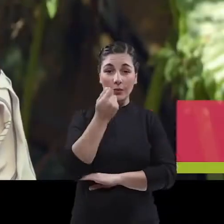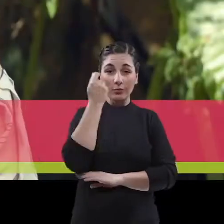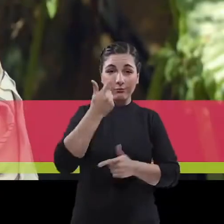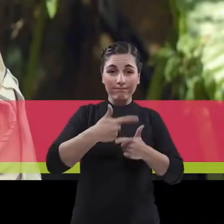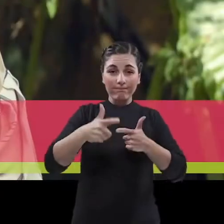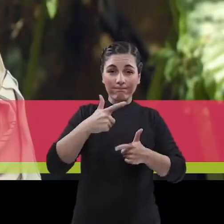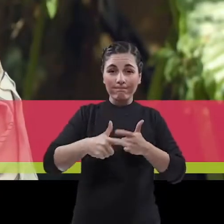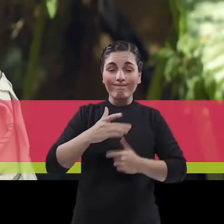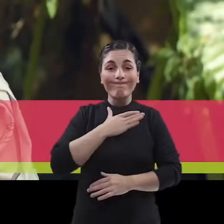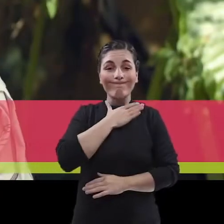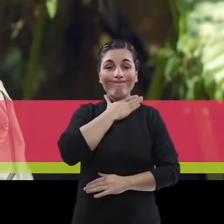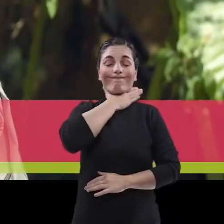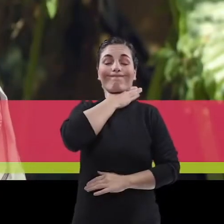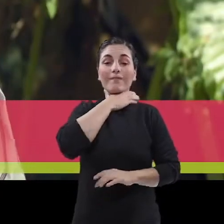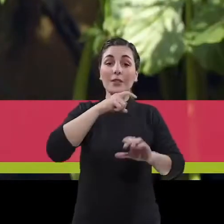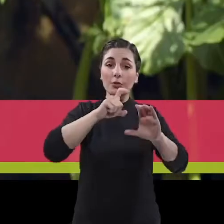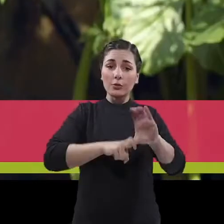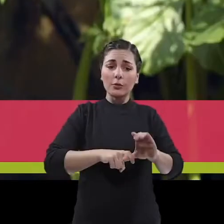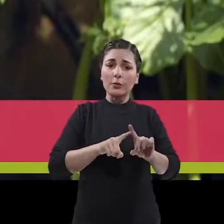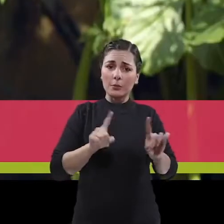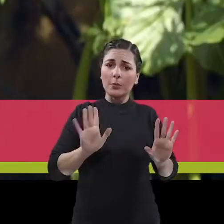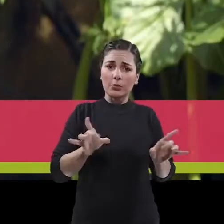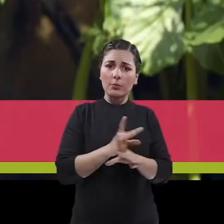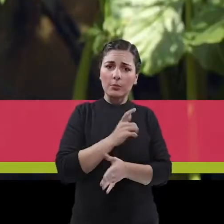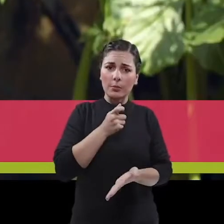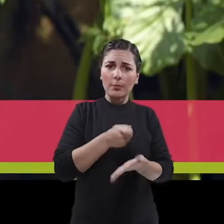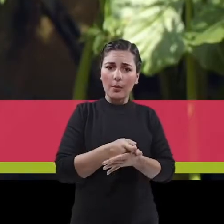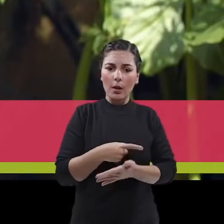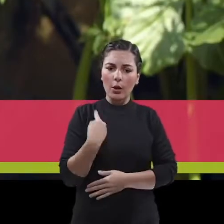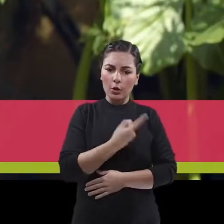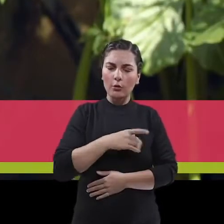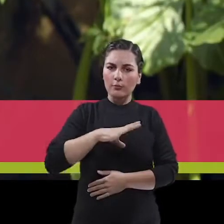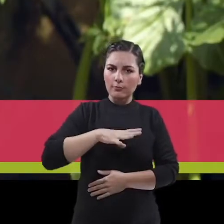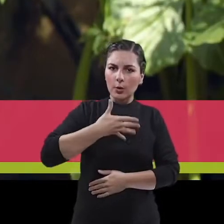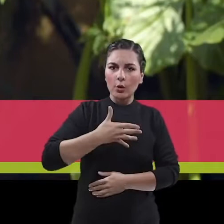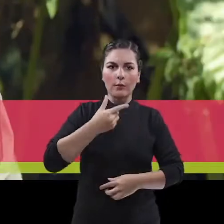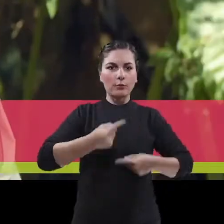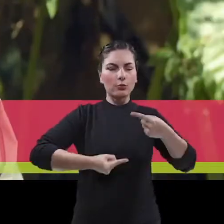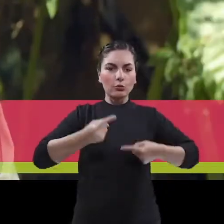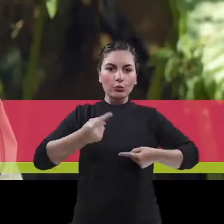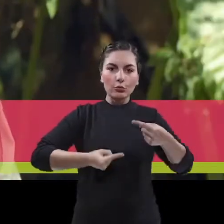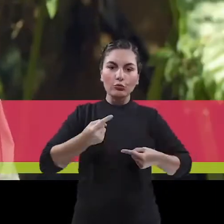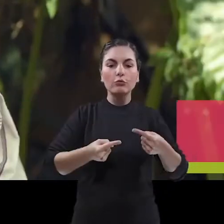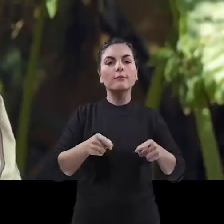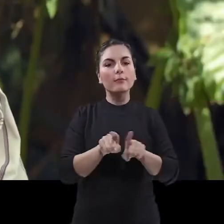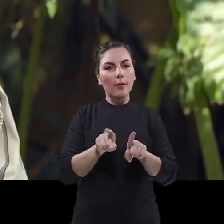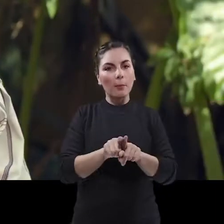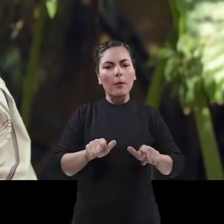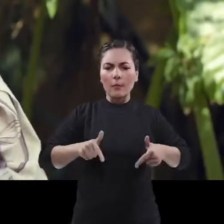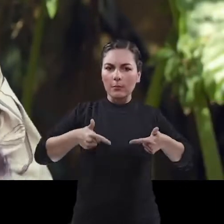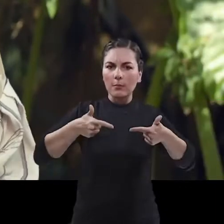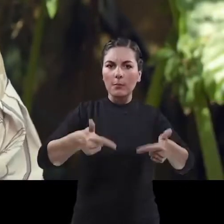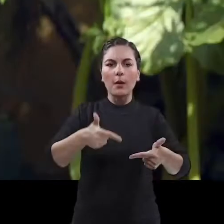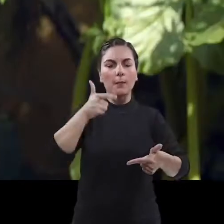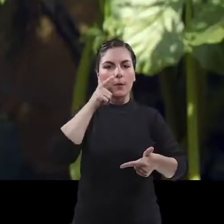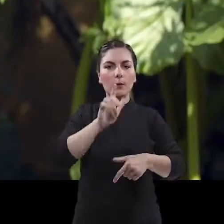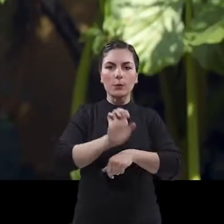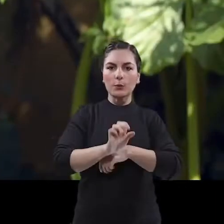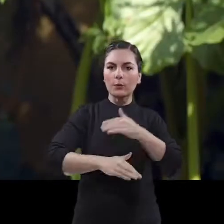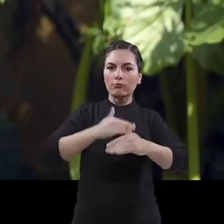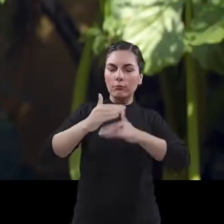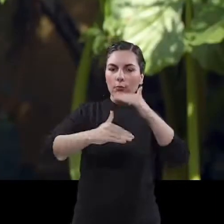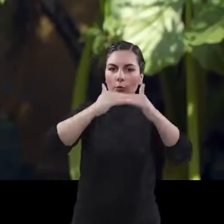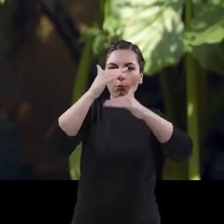Rio Grande do Sul está de joelhos, sufocado por uma dívida que já está paga. Vamos discutir isso com coragem e